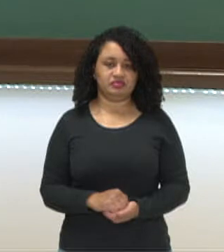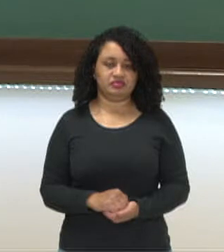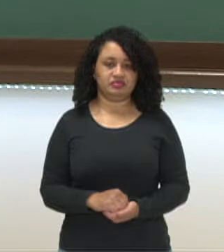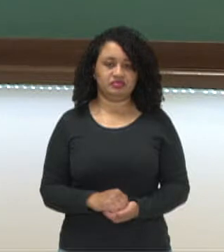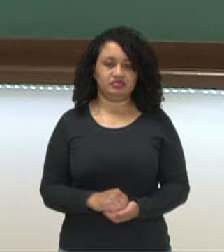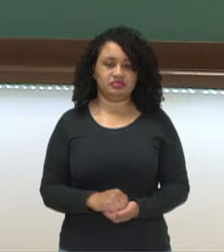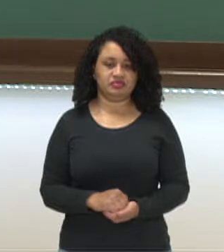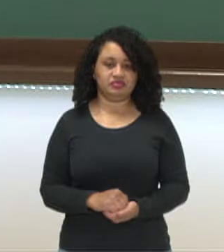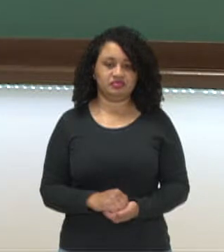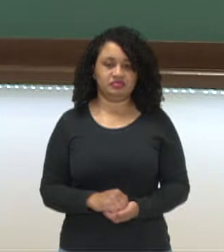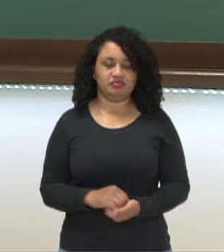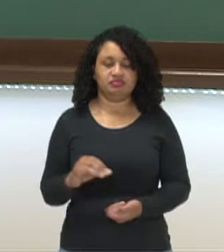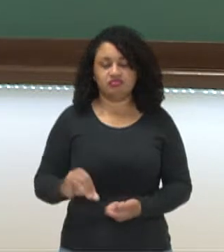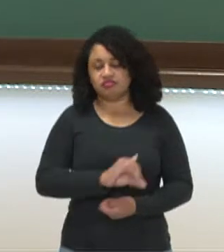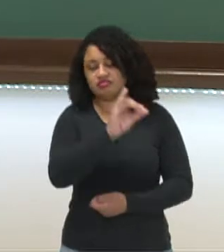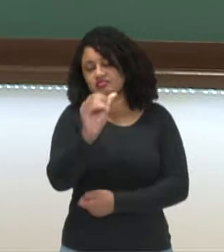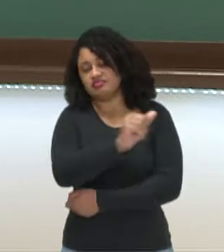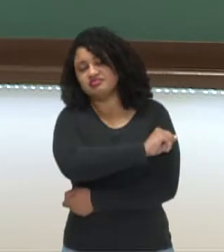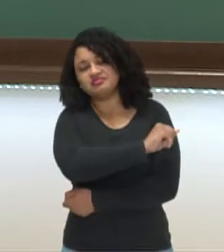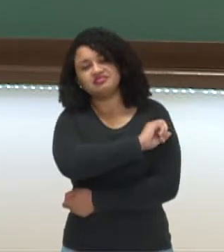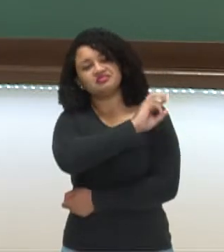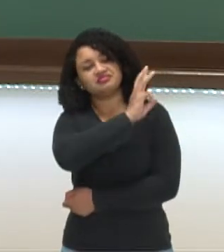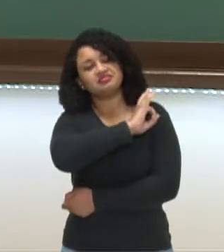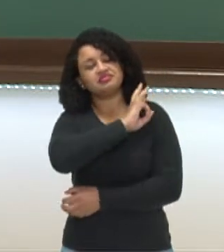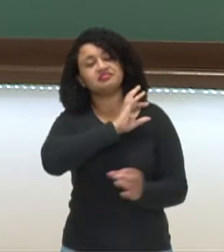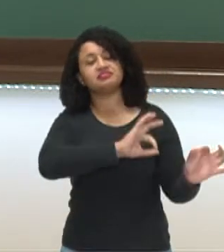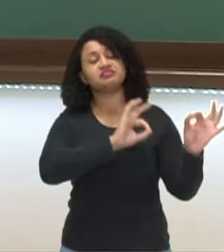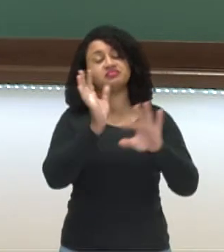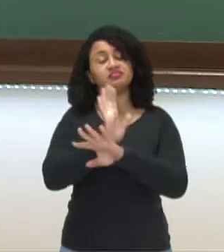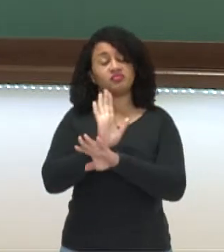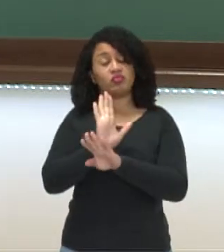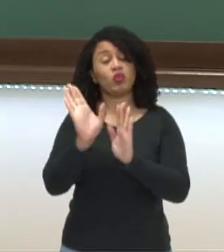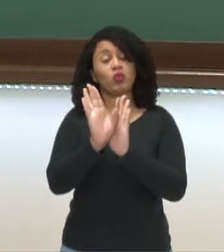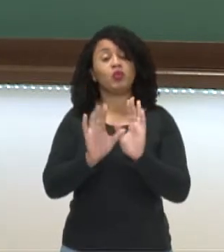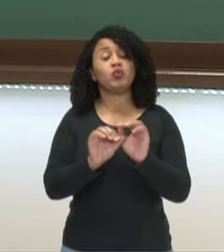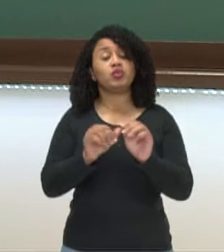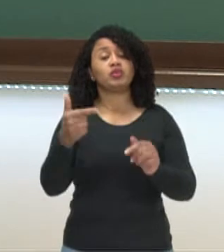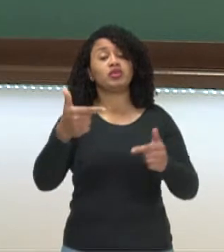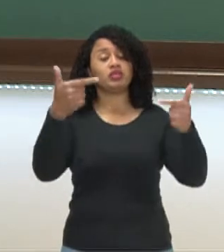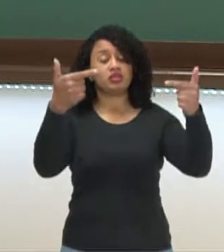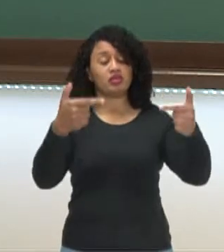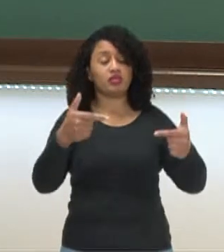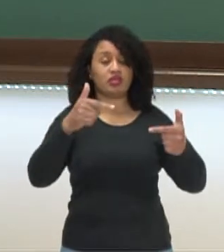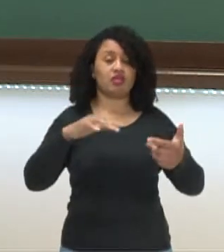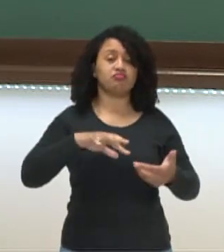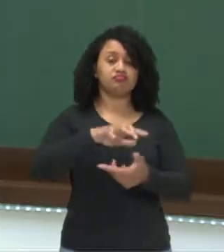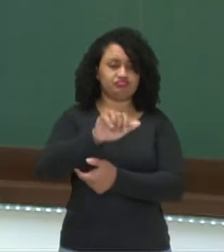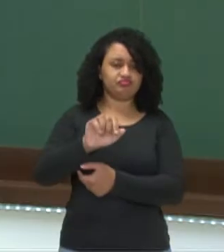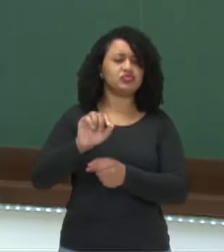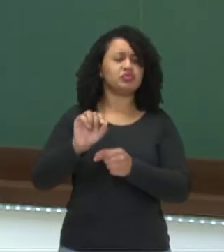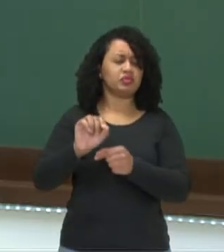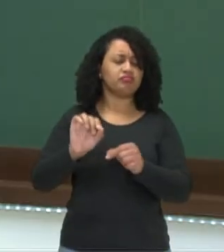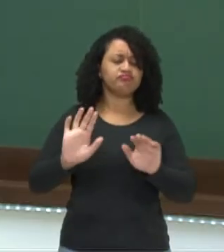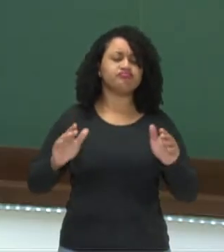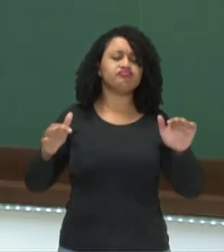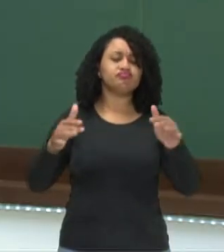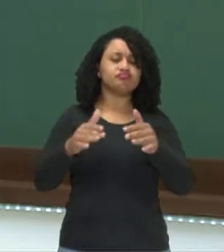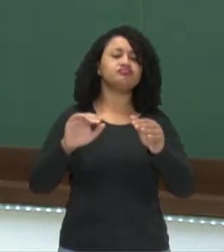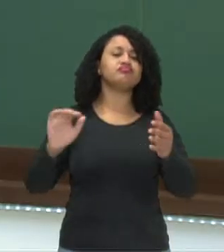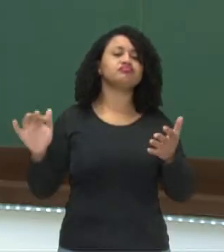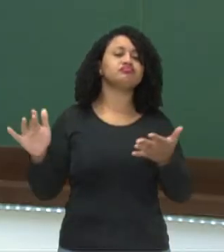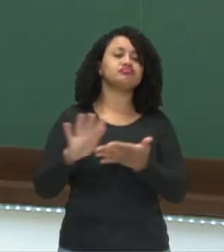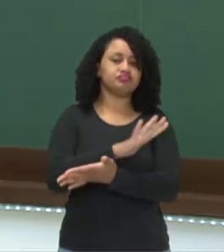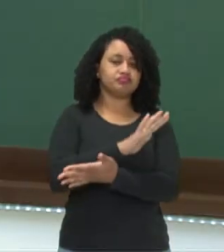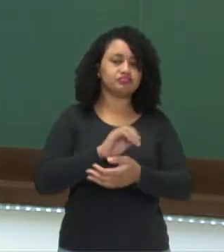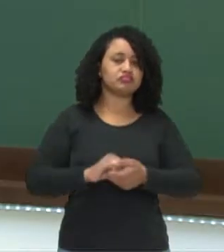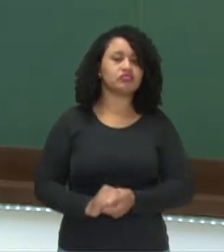Olá, estudante da terceira série. Nesse vídeo vamos falar sobre a Segunda Guerra Mundial. Vamos falar sobre o Holocausto. Você sabe o que é um crime contra